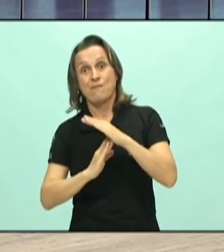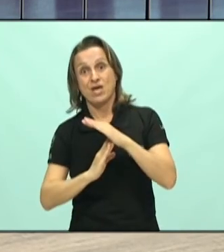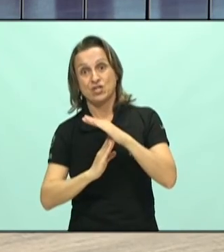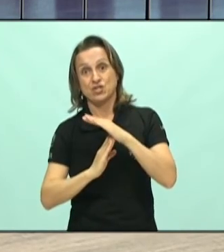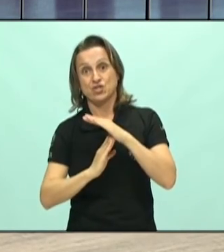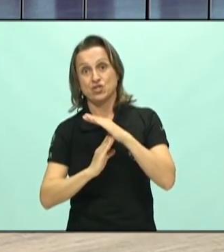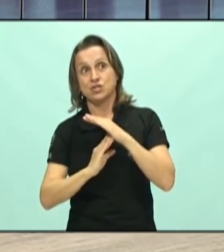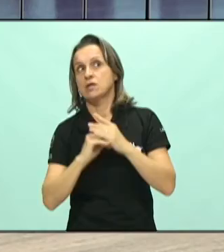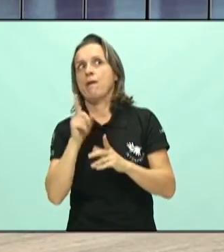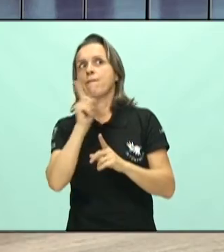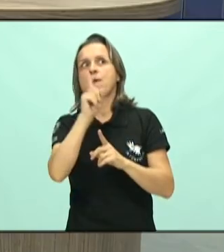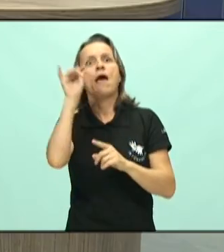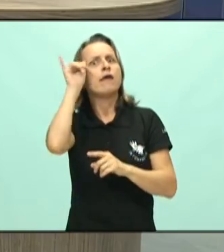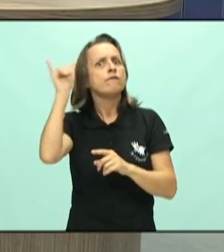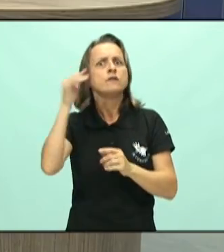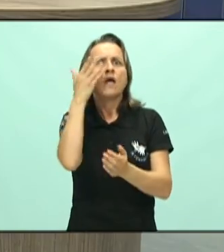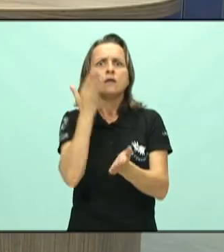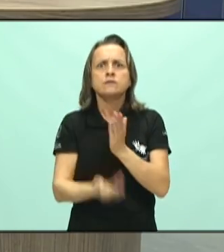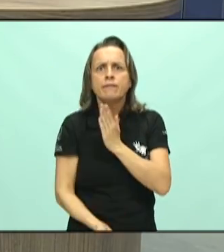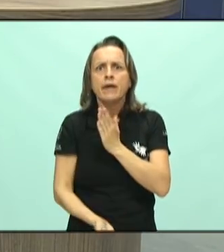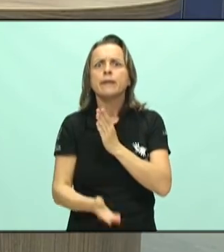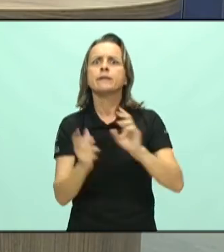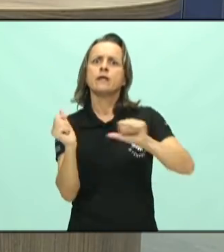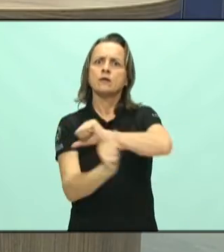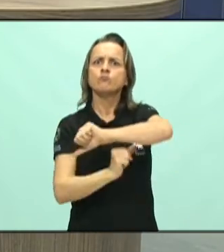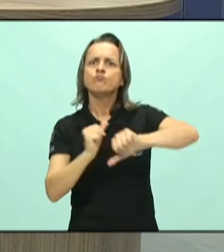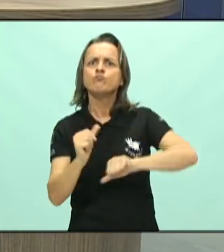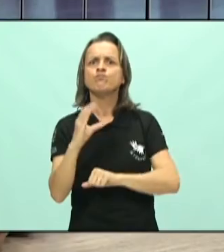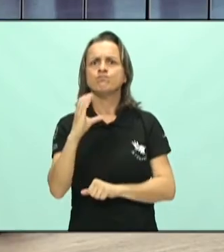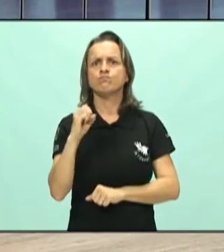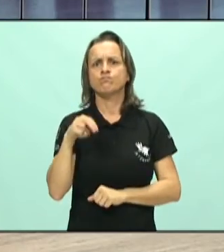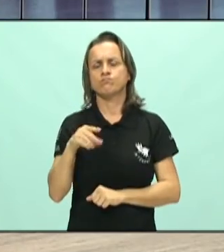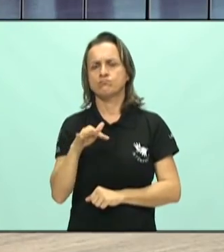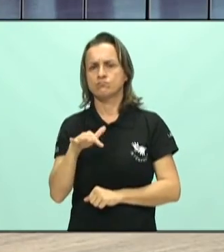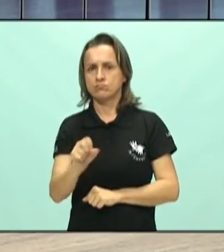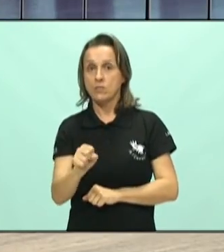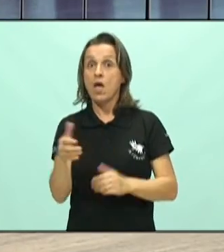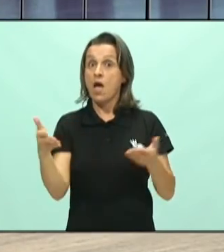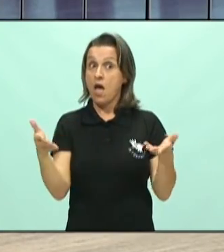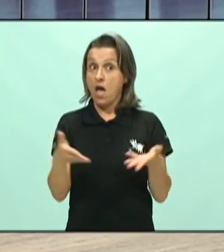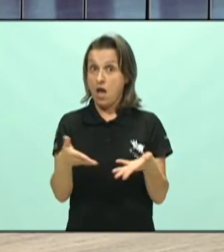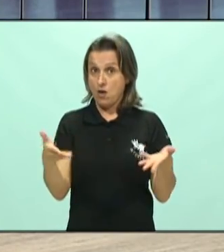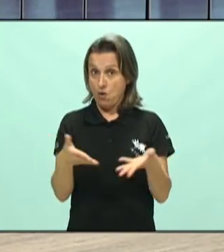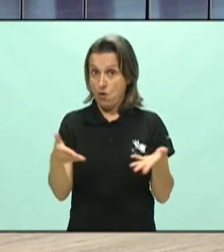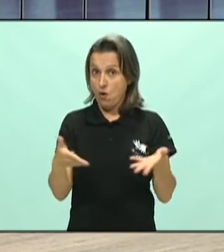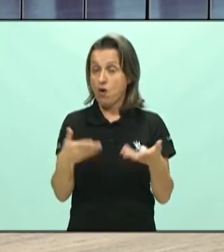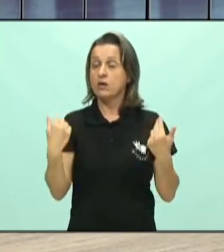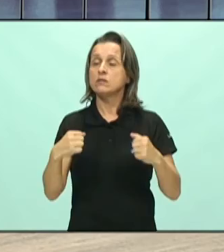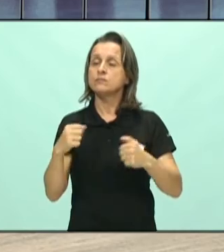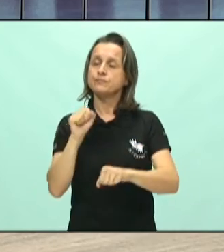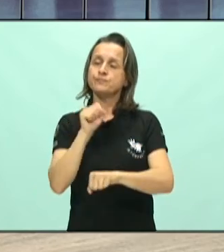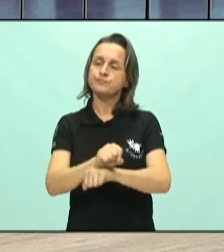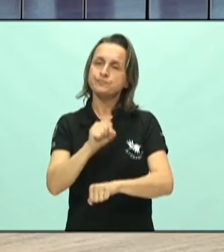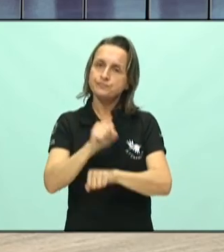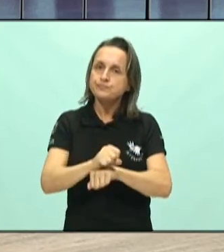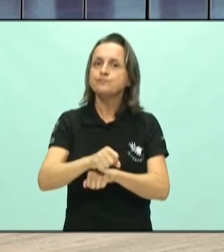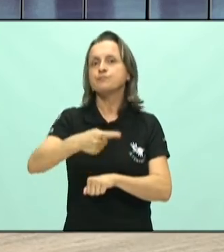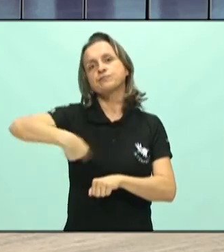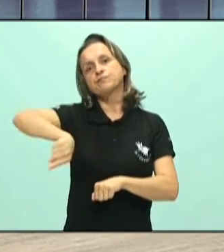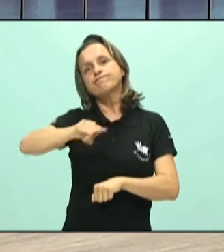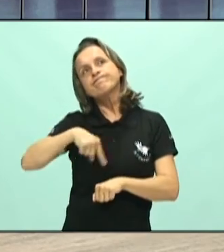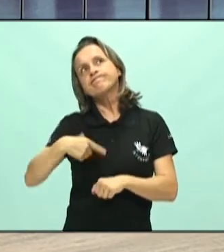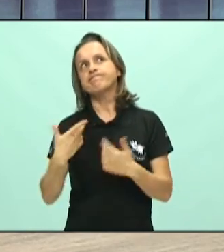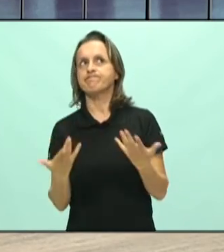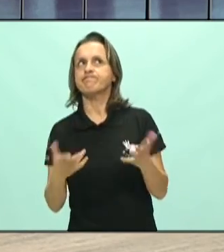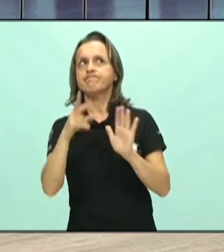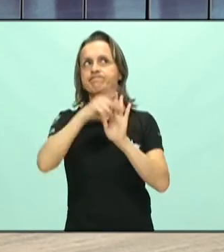não se perdesse isso com a convalidação do CONFAS. Agora, nós vamos ter que aguardar, quer dizer, de acordo com